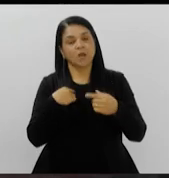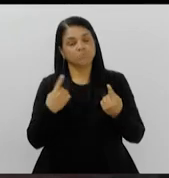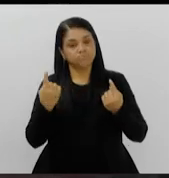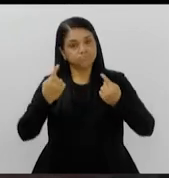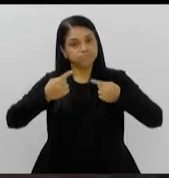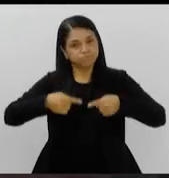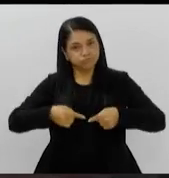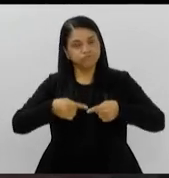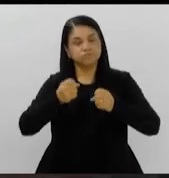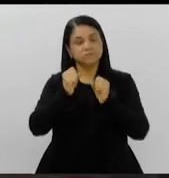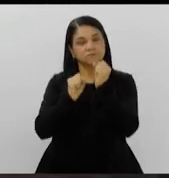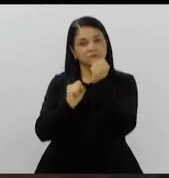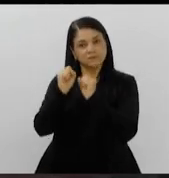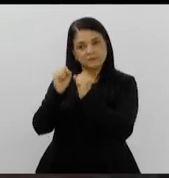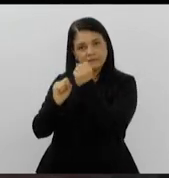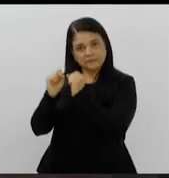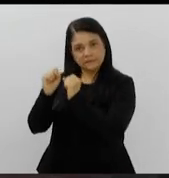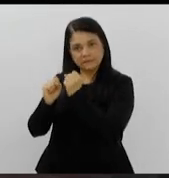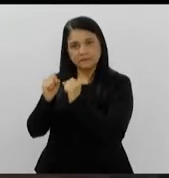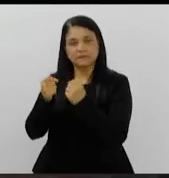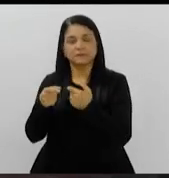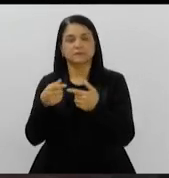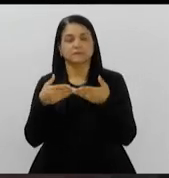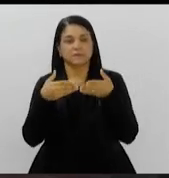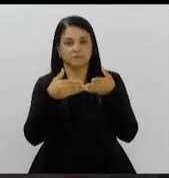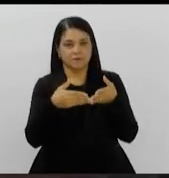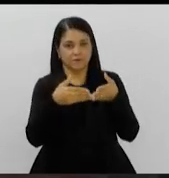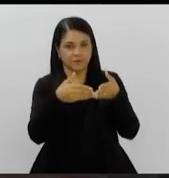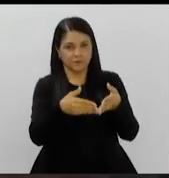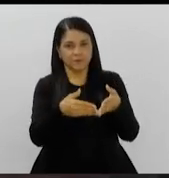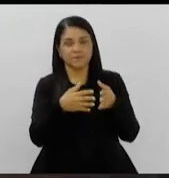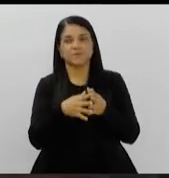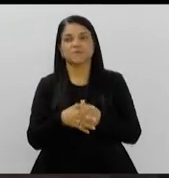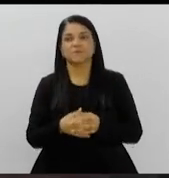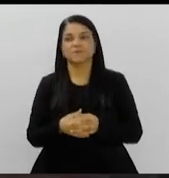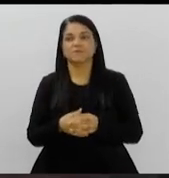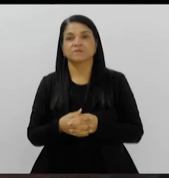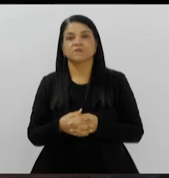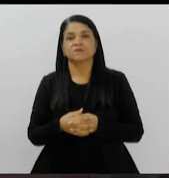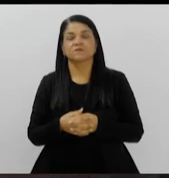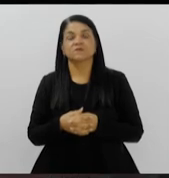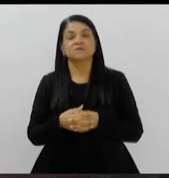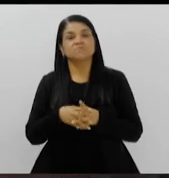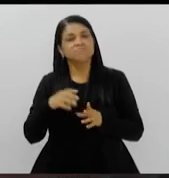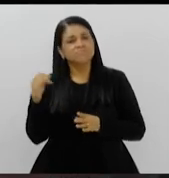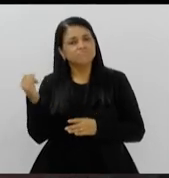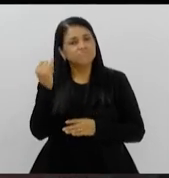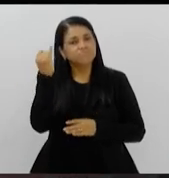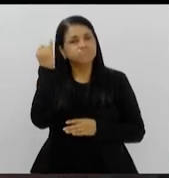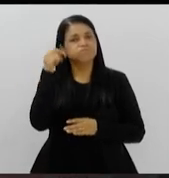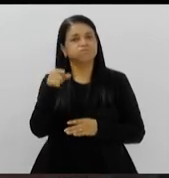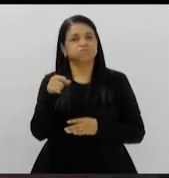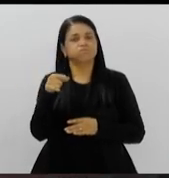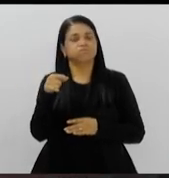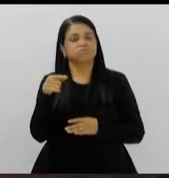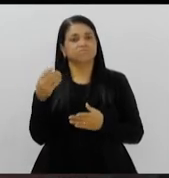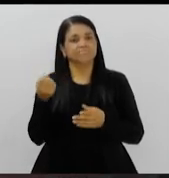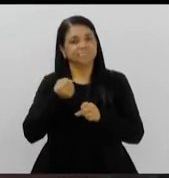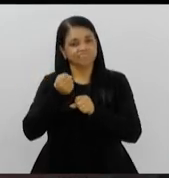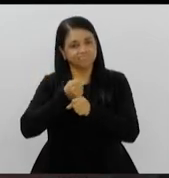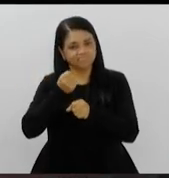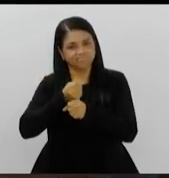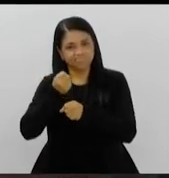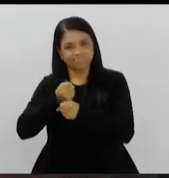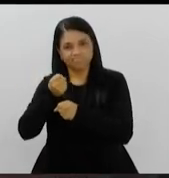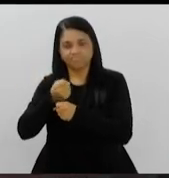na questão da indústria naval. Mas eu considero como um feito mais relevante dos últimos anos para a